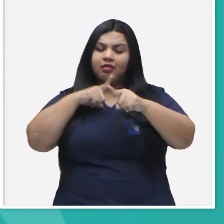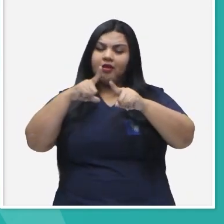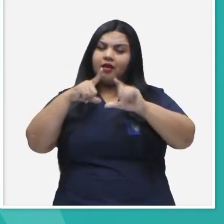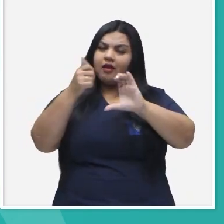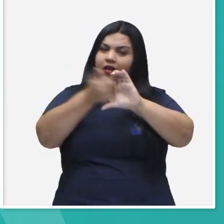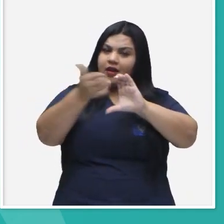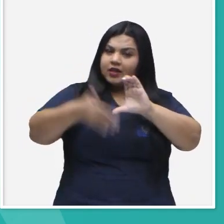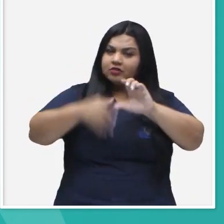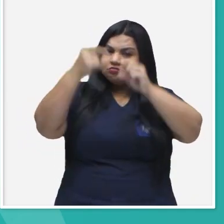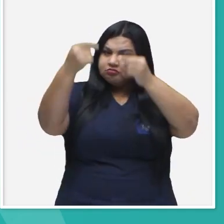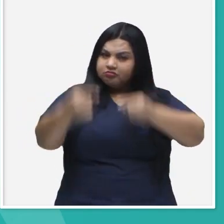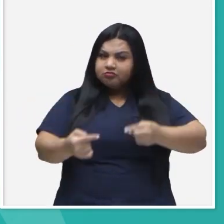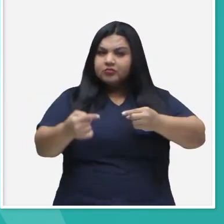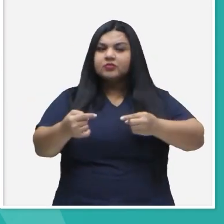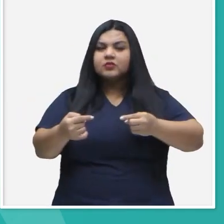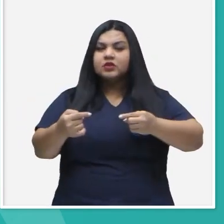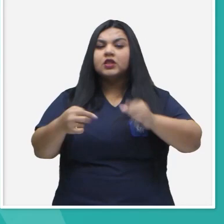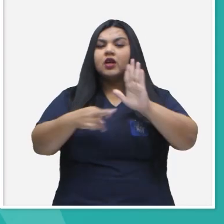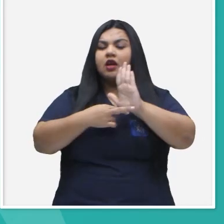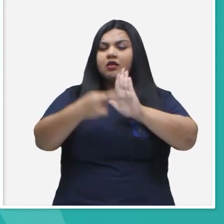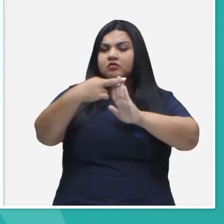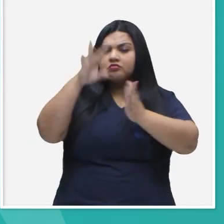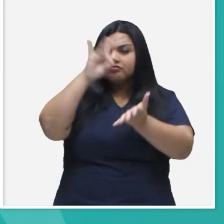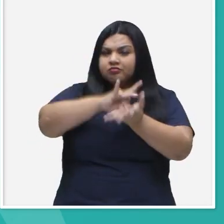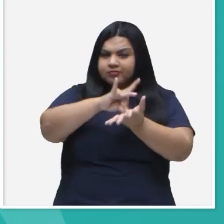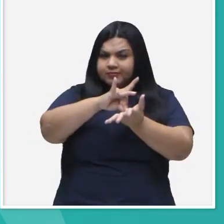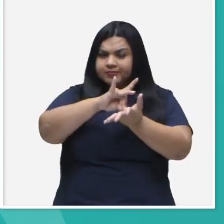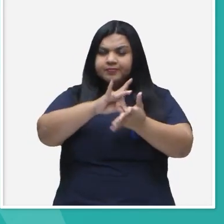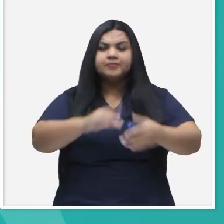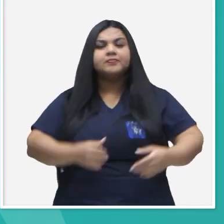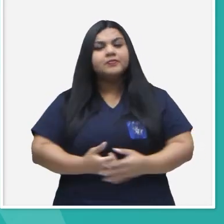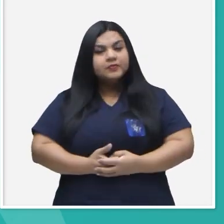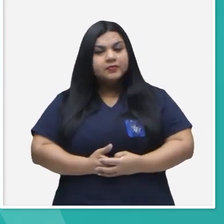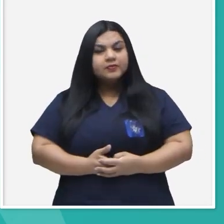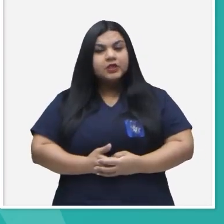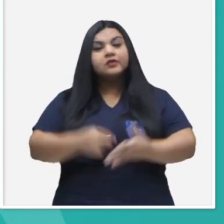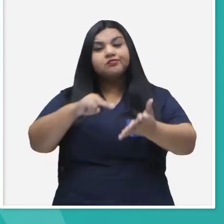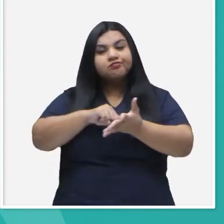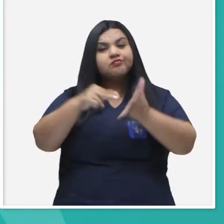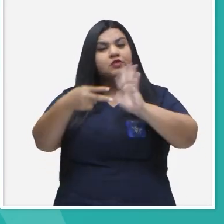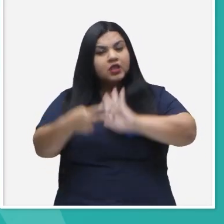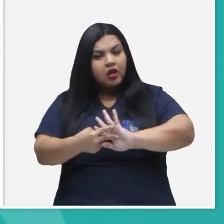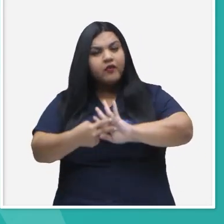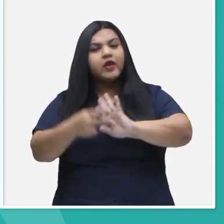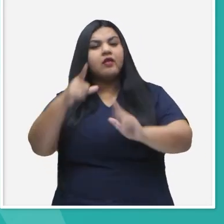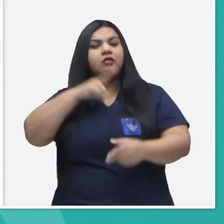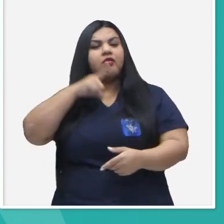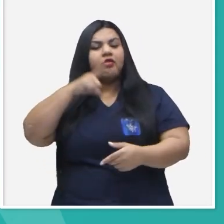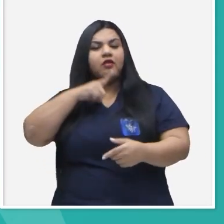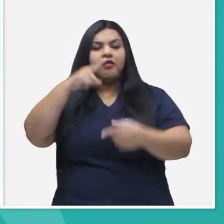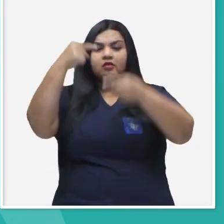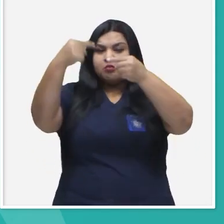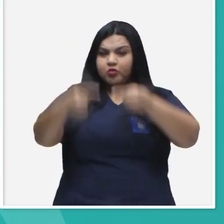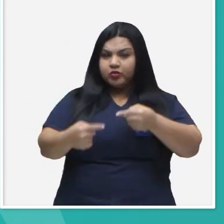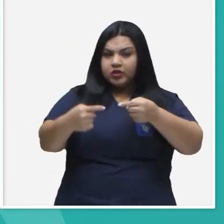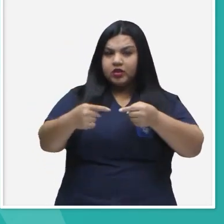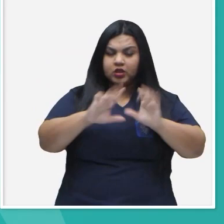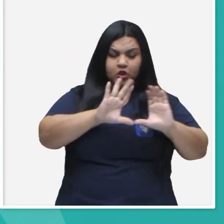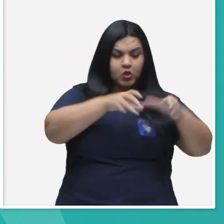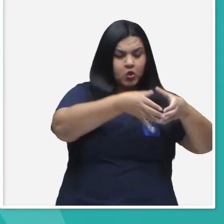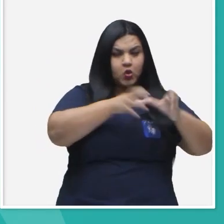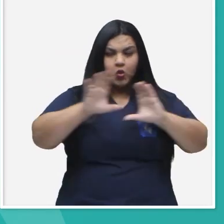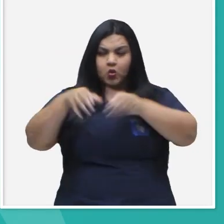caráter competitivo e com regras oficiais, ou seja, envolvem a disputa